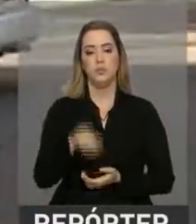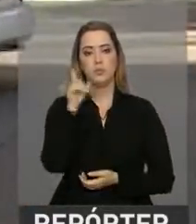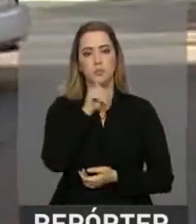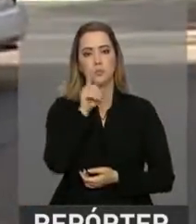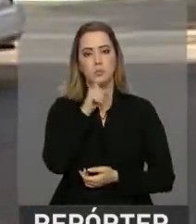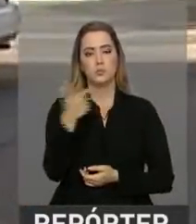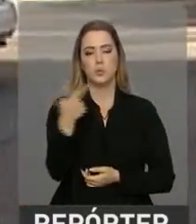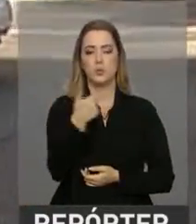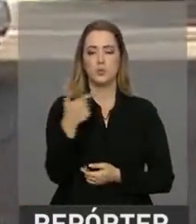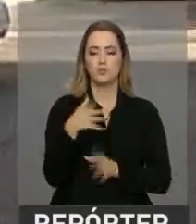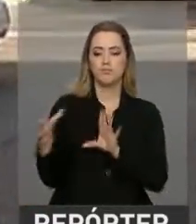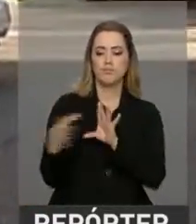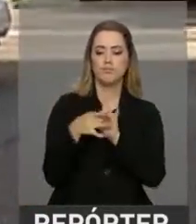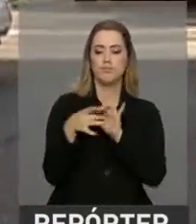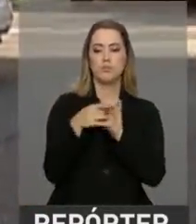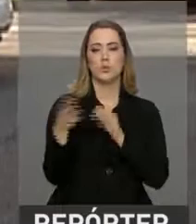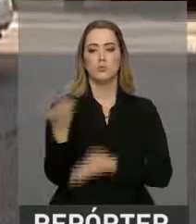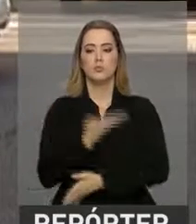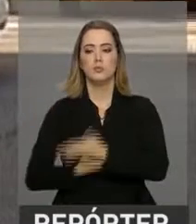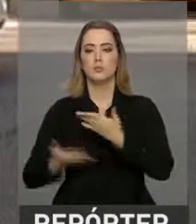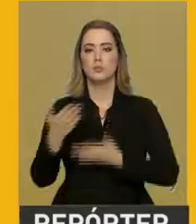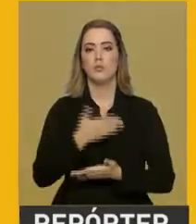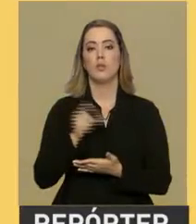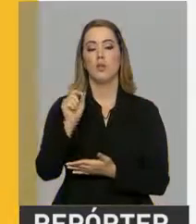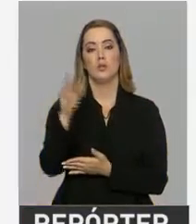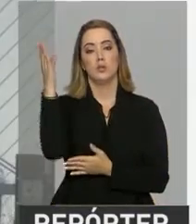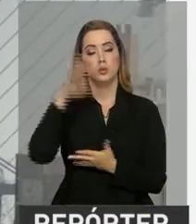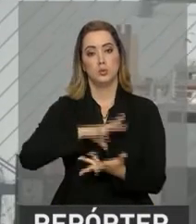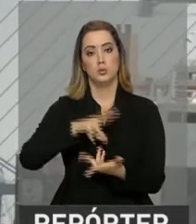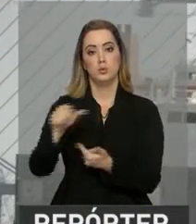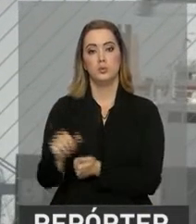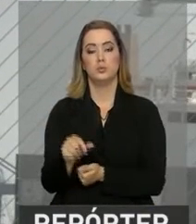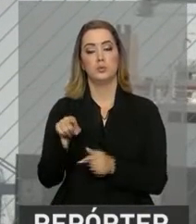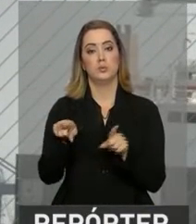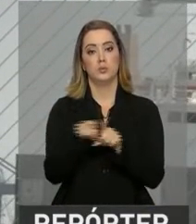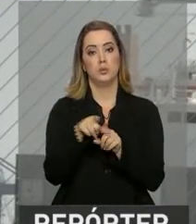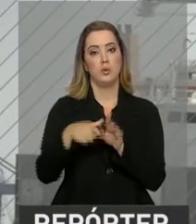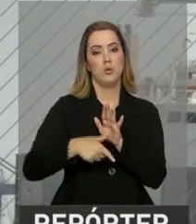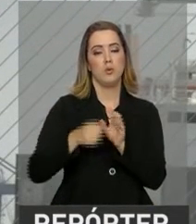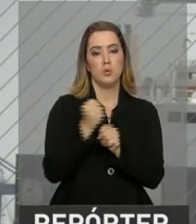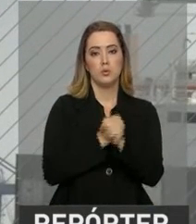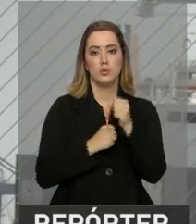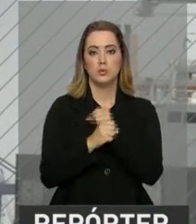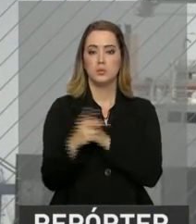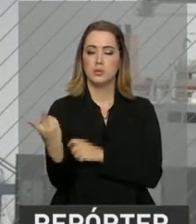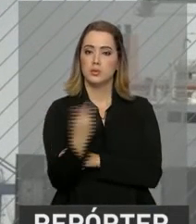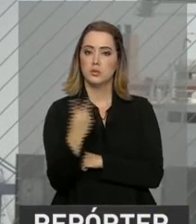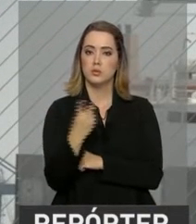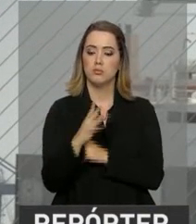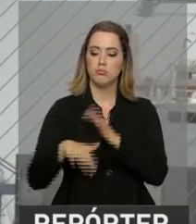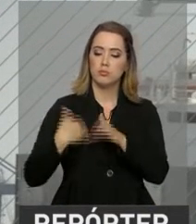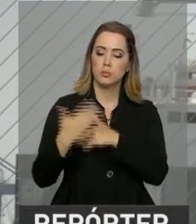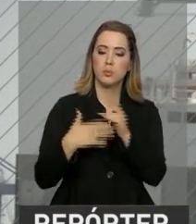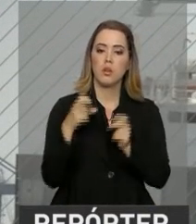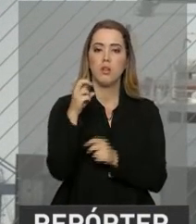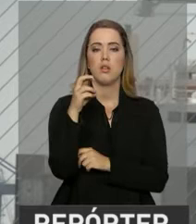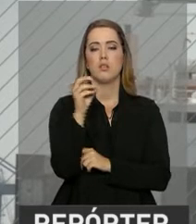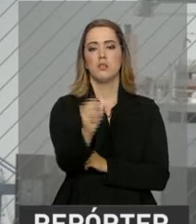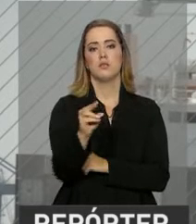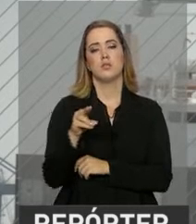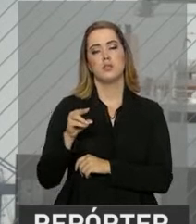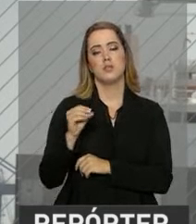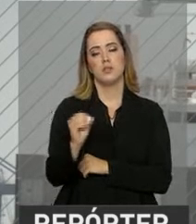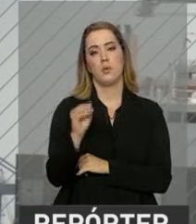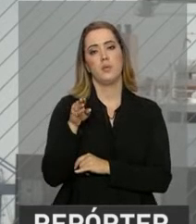comercial do brasil no mundo só ficando atrás da china no ano passado o comércio entre os dois países movimentou 50 milhões e